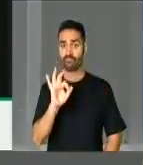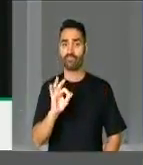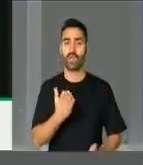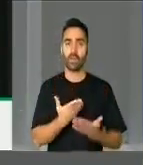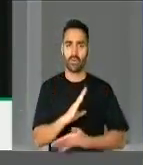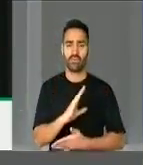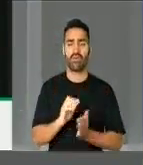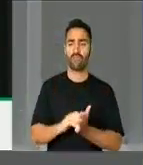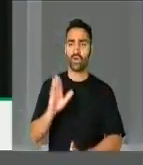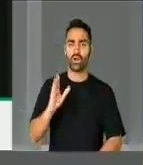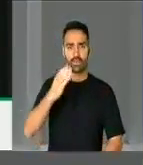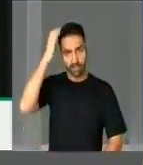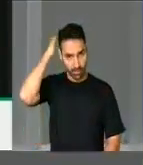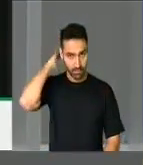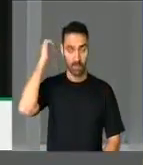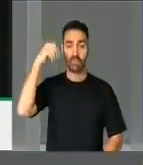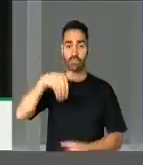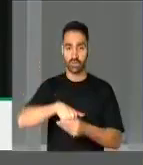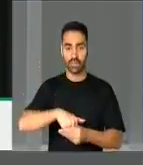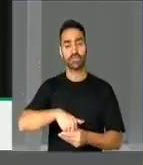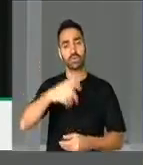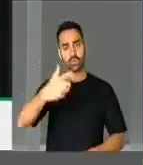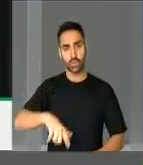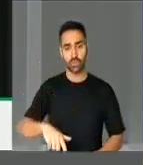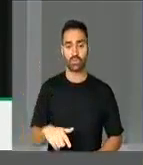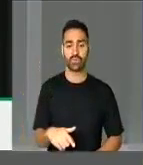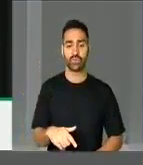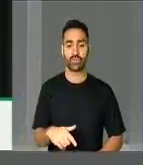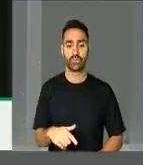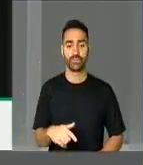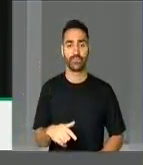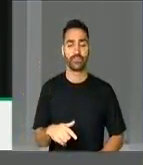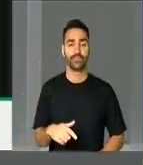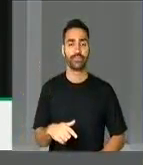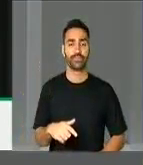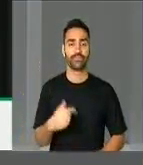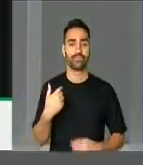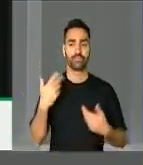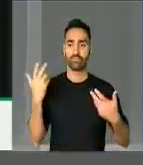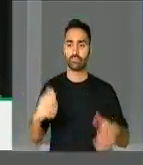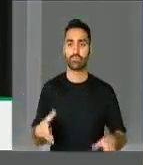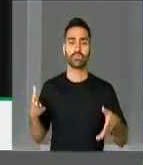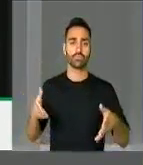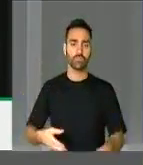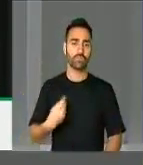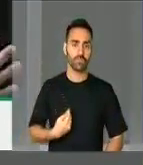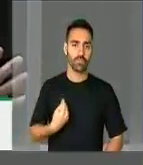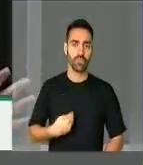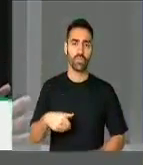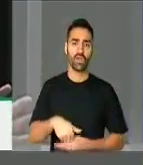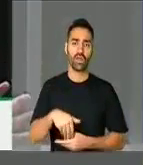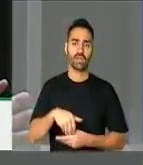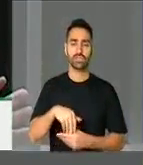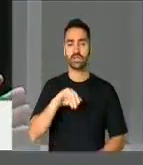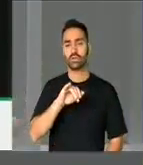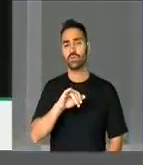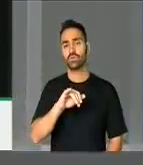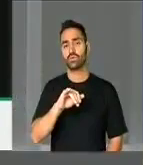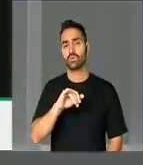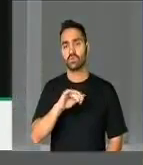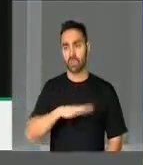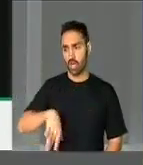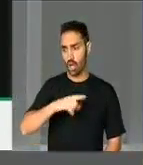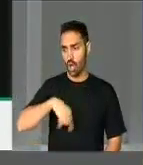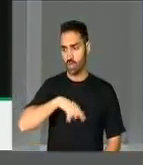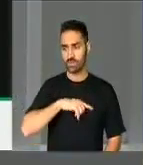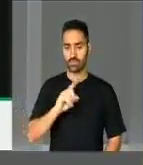Fora Temer, eleições diretas já, e não vamos participar de eleições diretas aqui nesta casa, porque